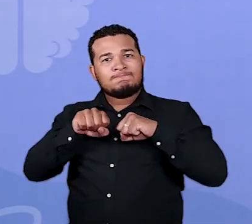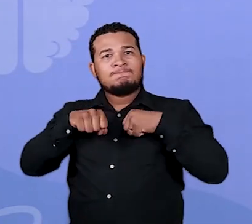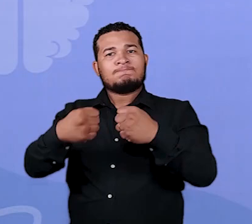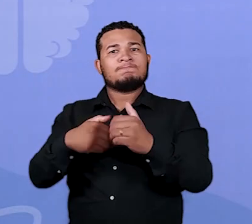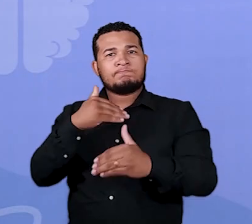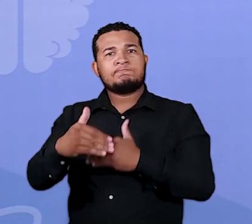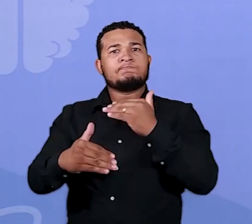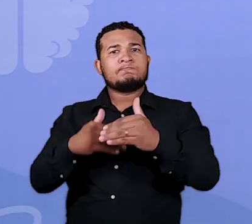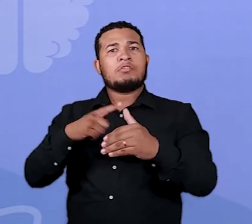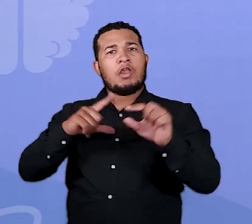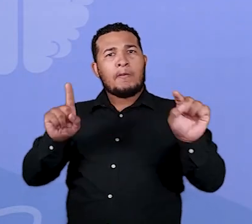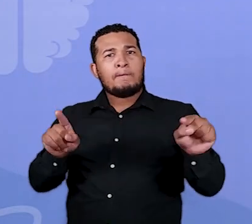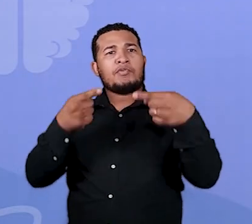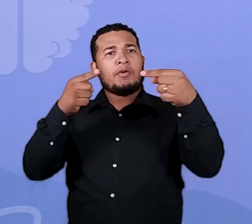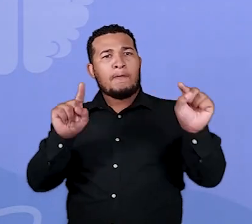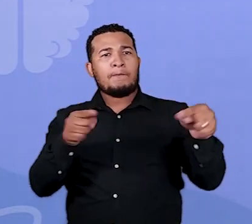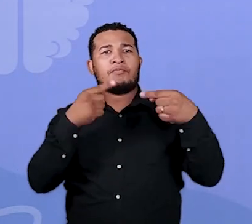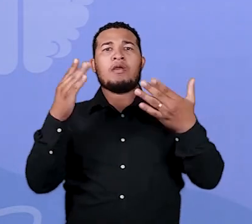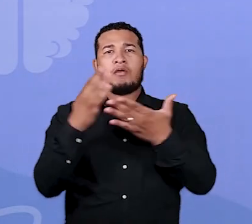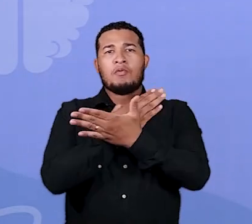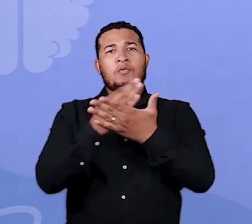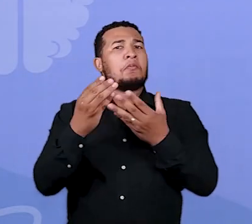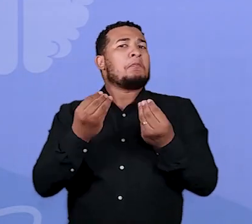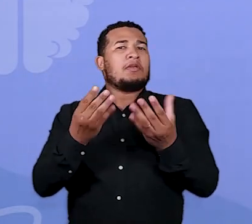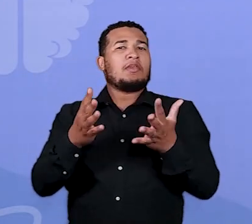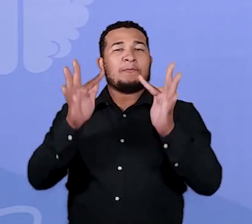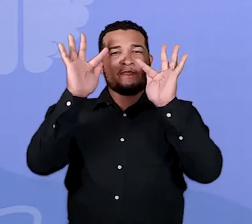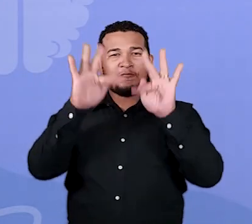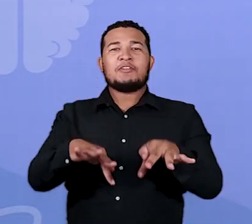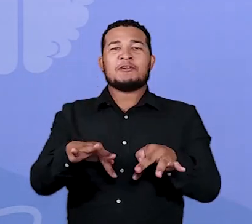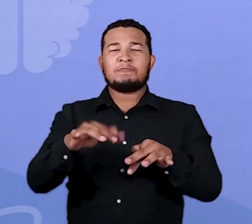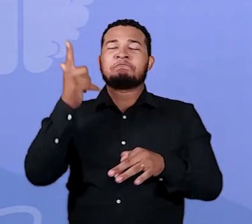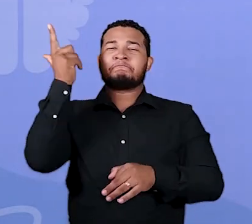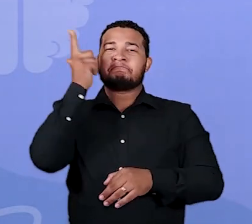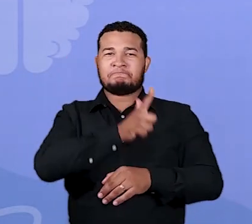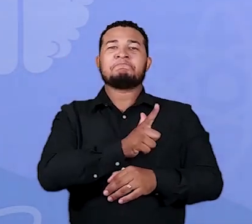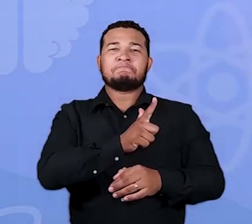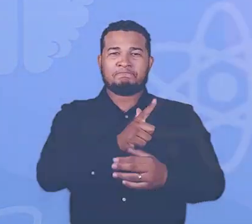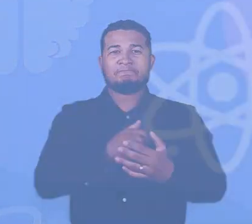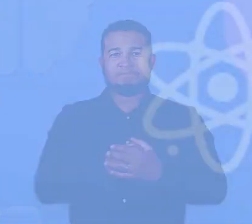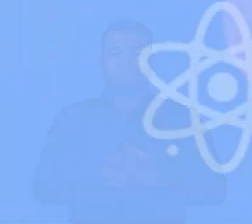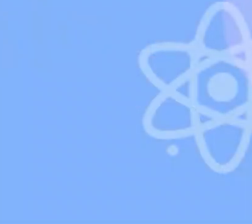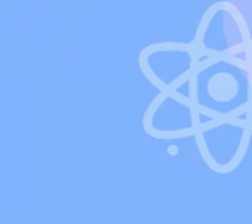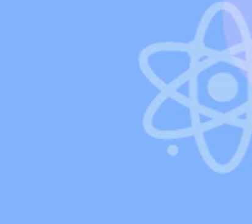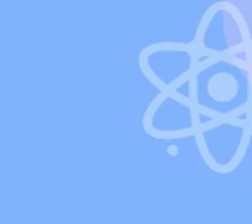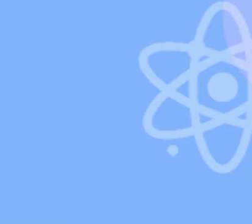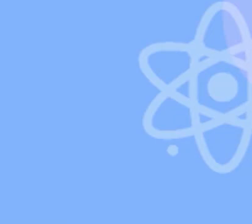ter contribuído e te ajudado a que você possa gerar conhecimento. Até a próxima.